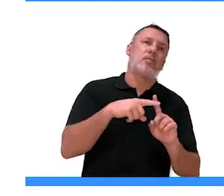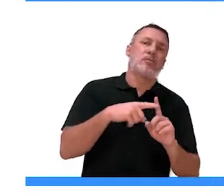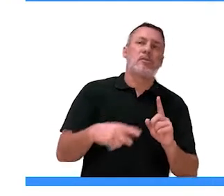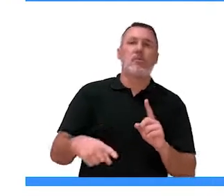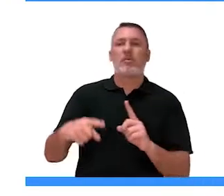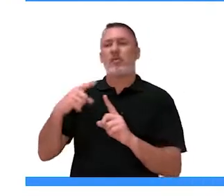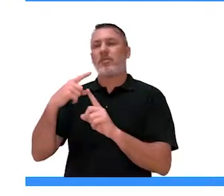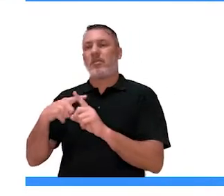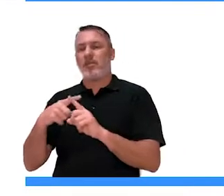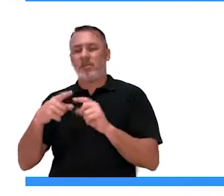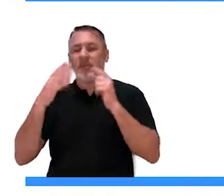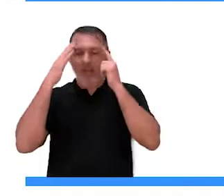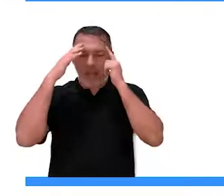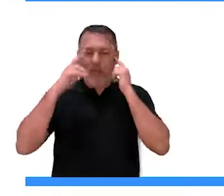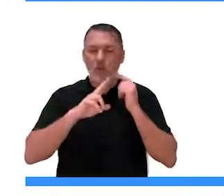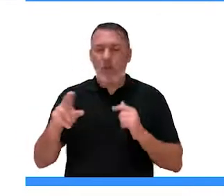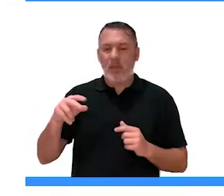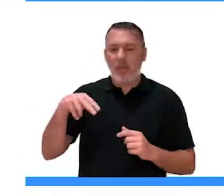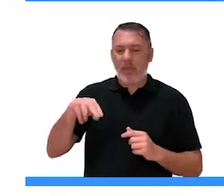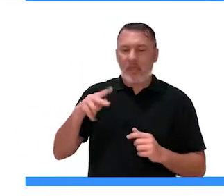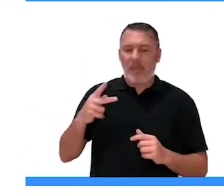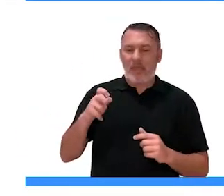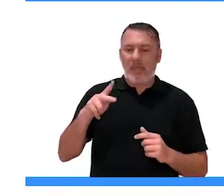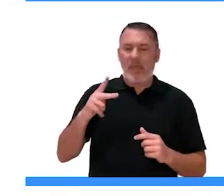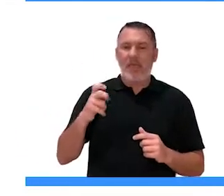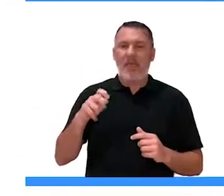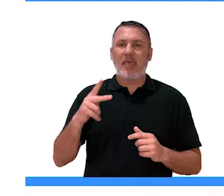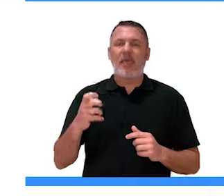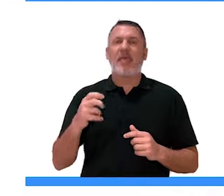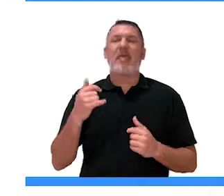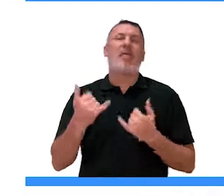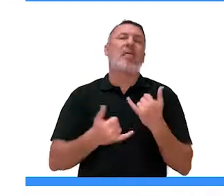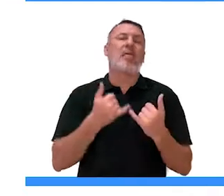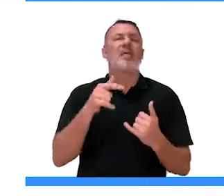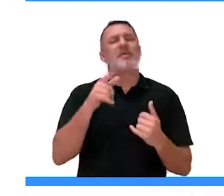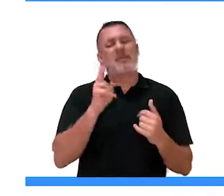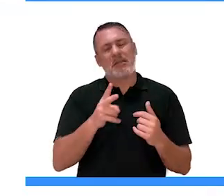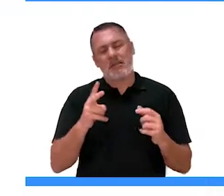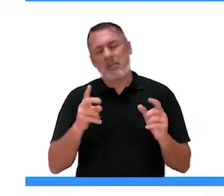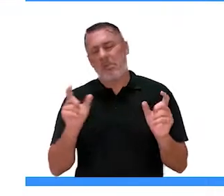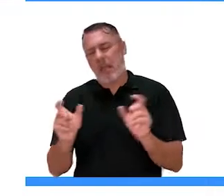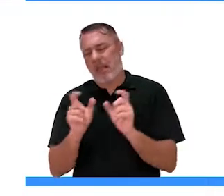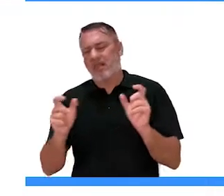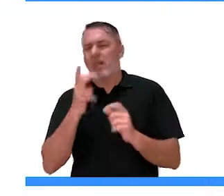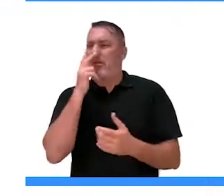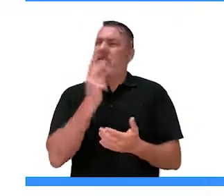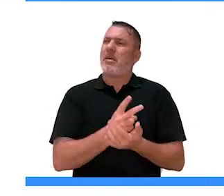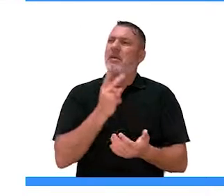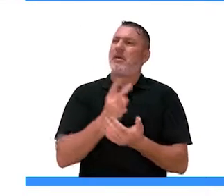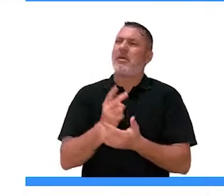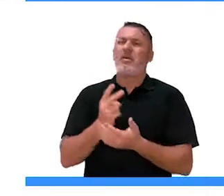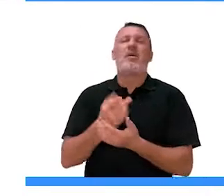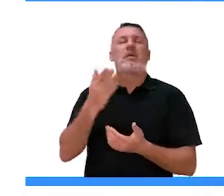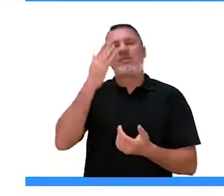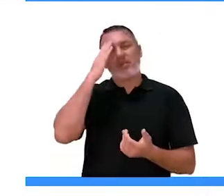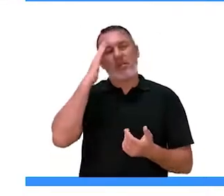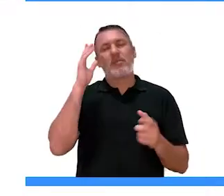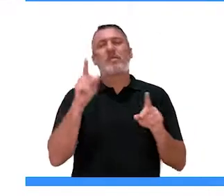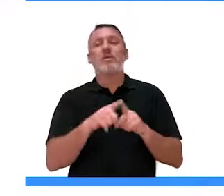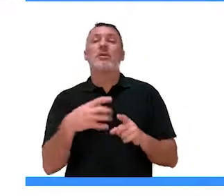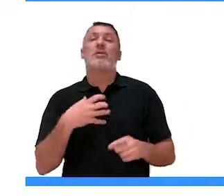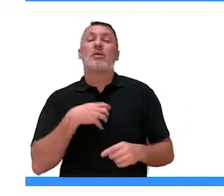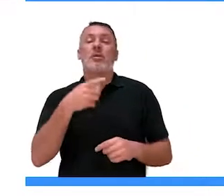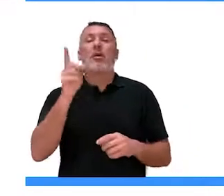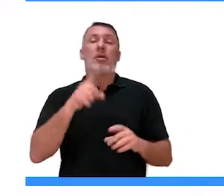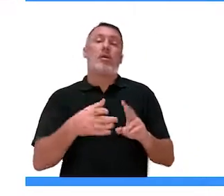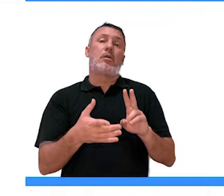já não ficou de nhenhenhen por aí? O termo, que normalmente tem significado de conversa interminável, monótona ou resmungo, tem